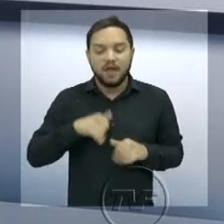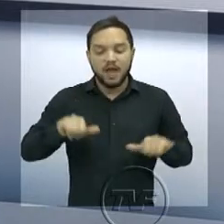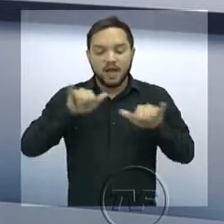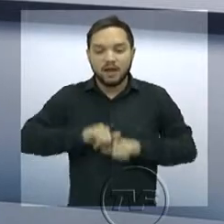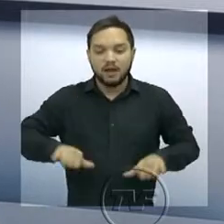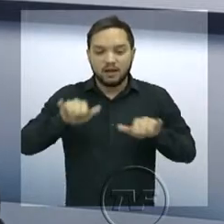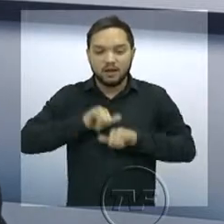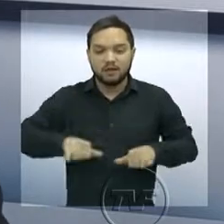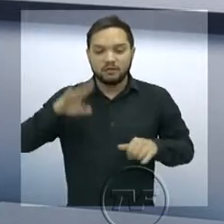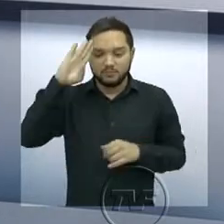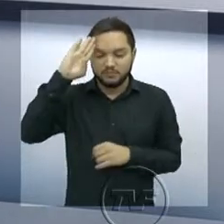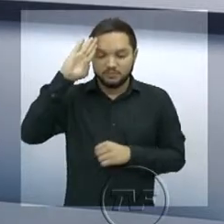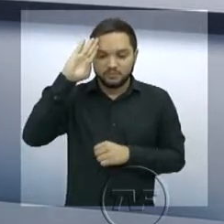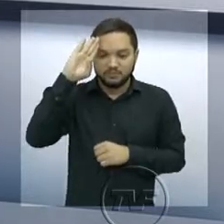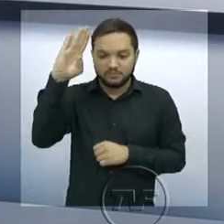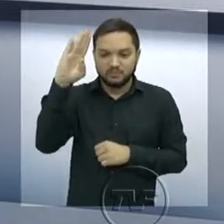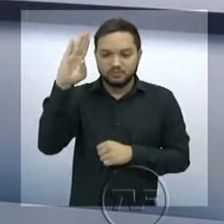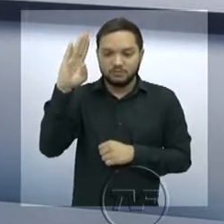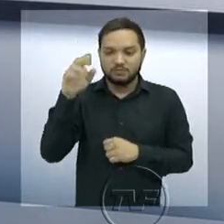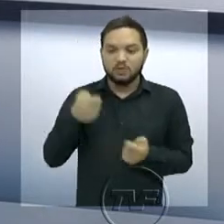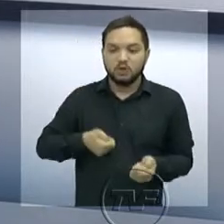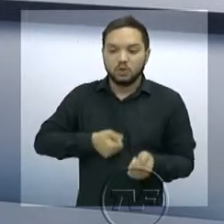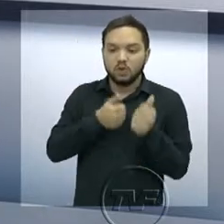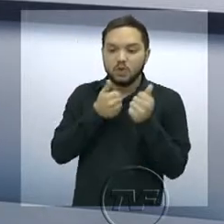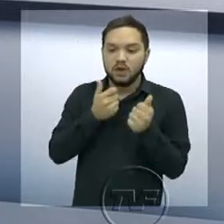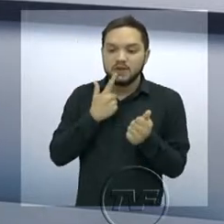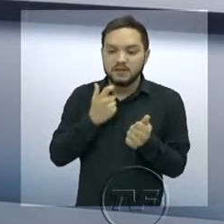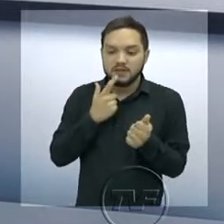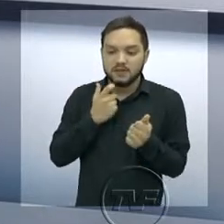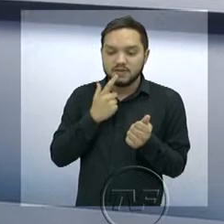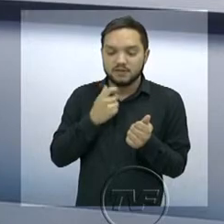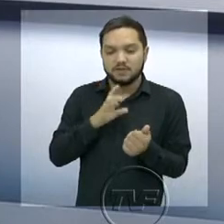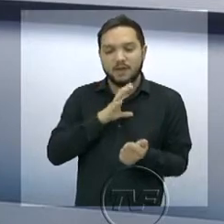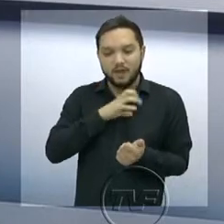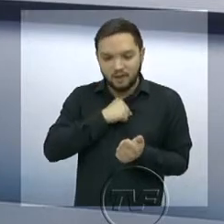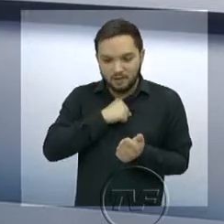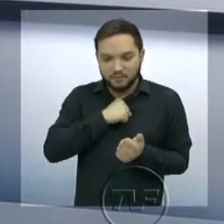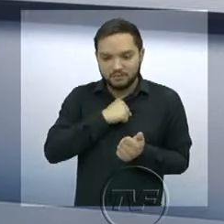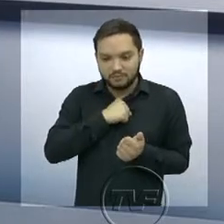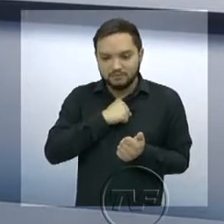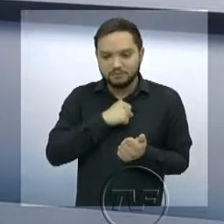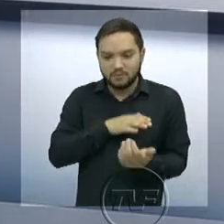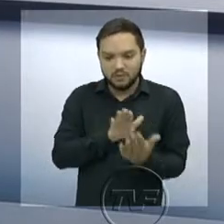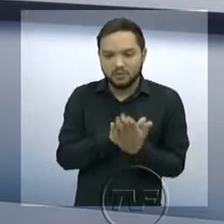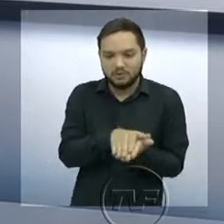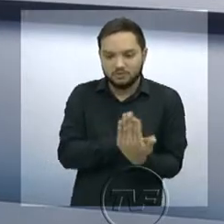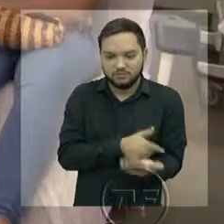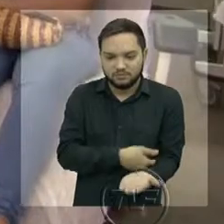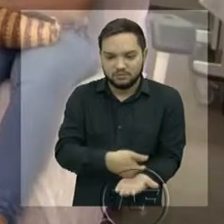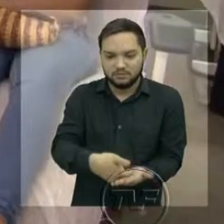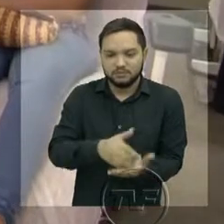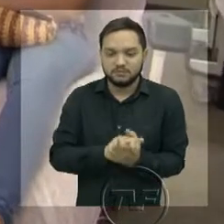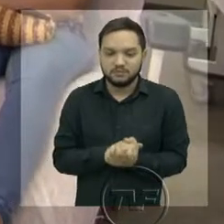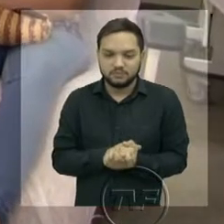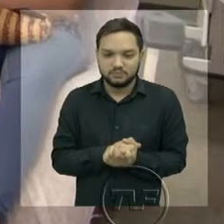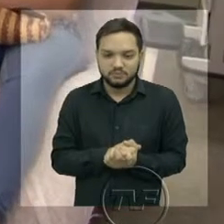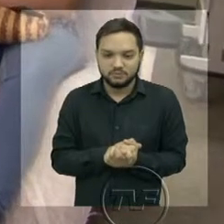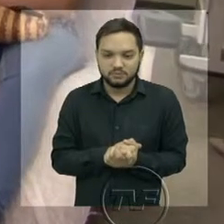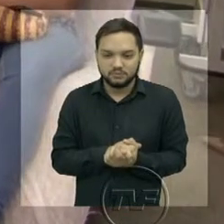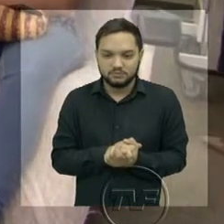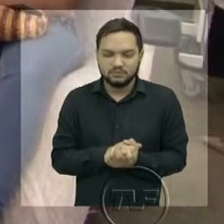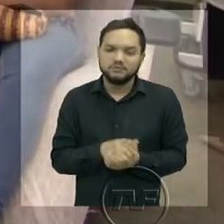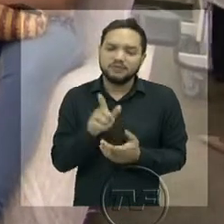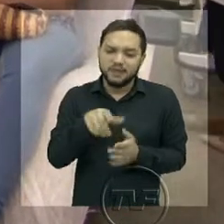campanha principalmente de doação de vida e de amor por meio da doação de sangue. Vamos ver. Um